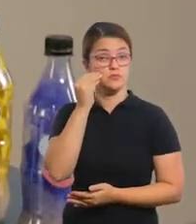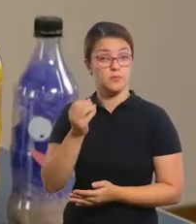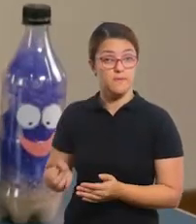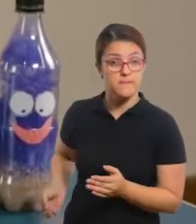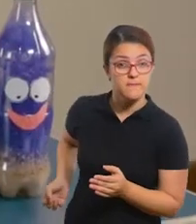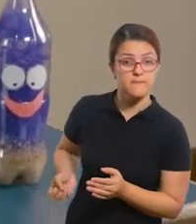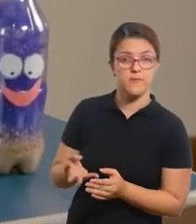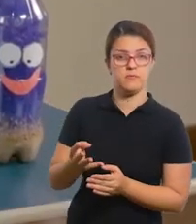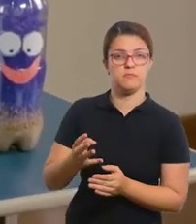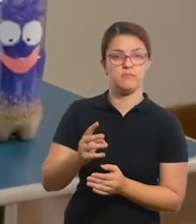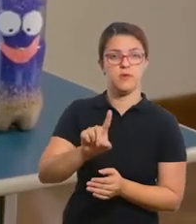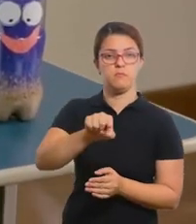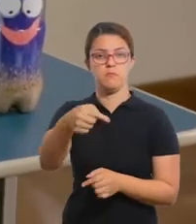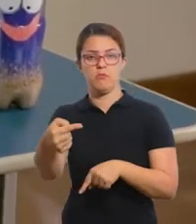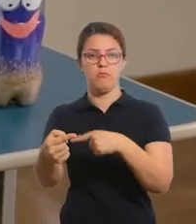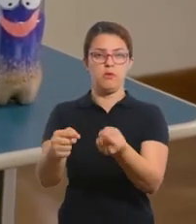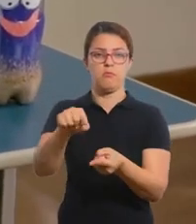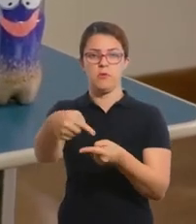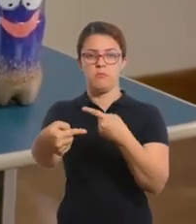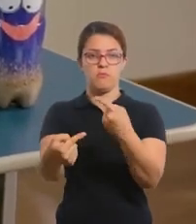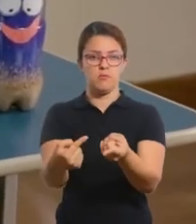derrubou 4.